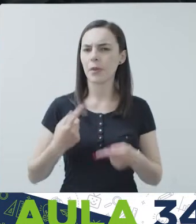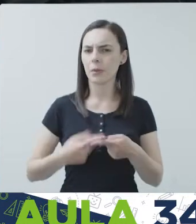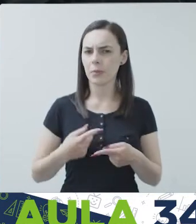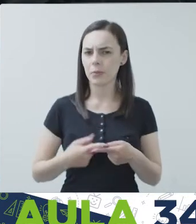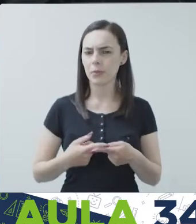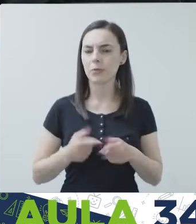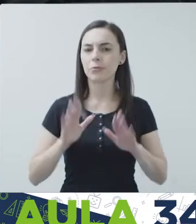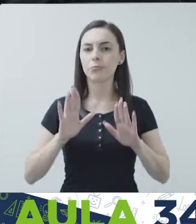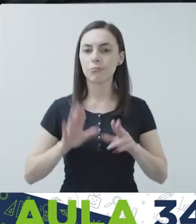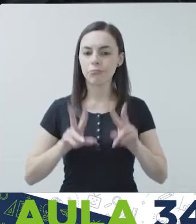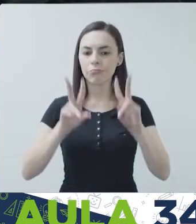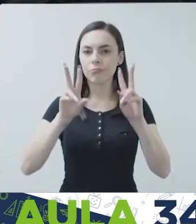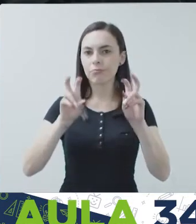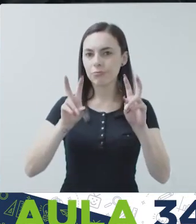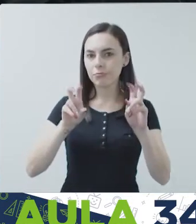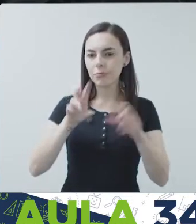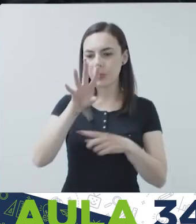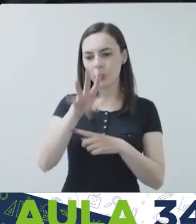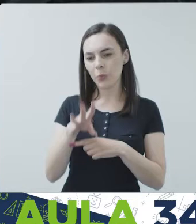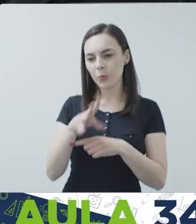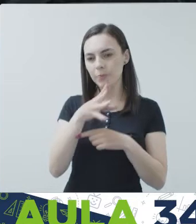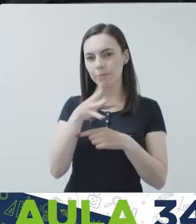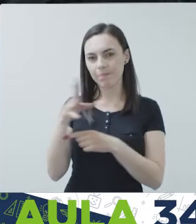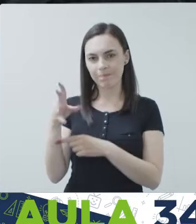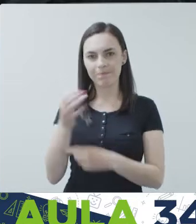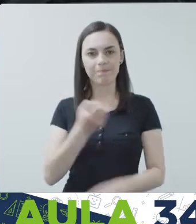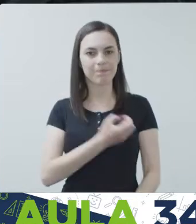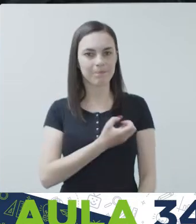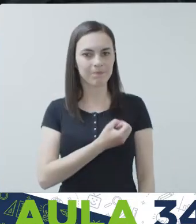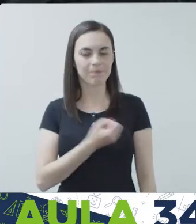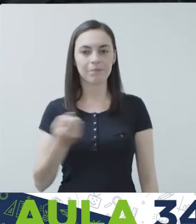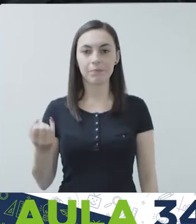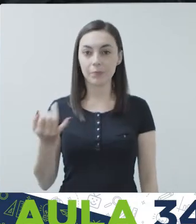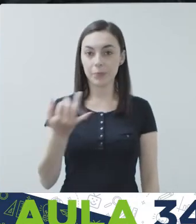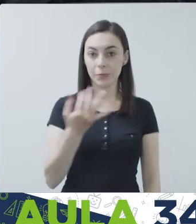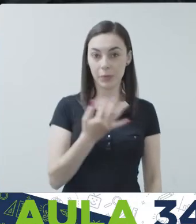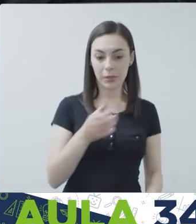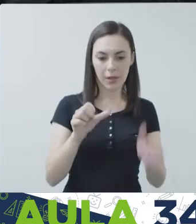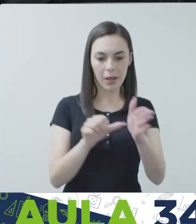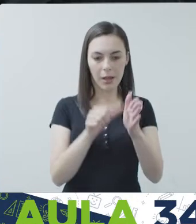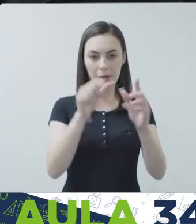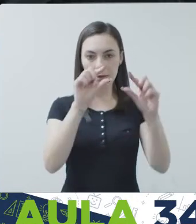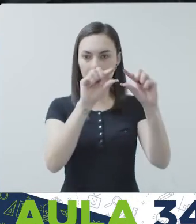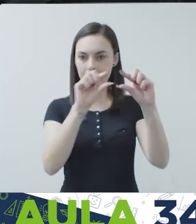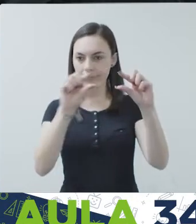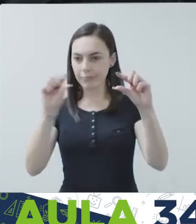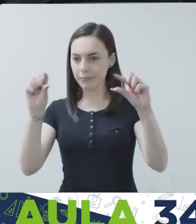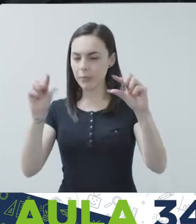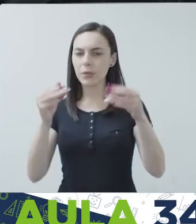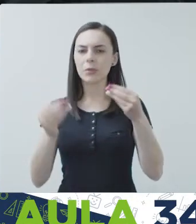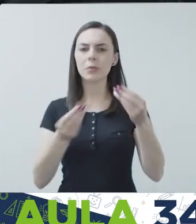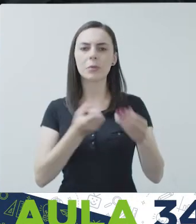estamos trabalhando o quadro numérico, a primeira linha e a sequência